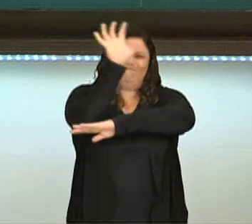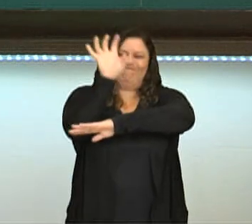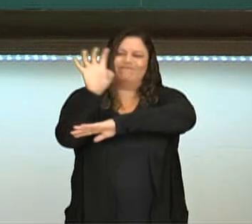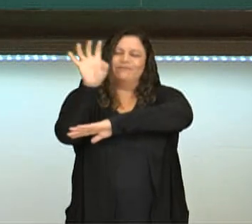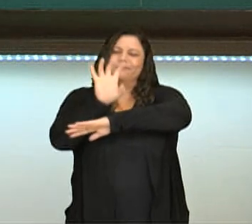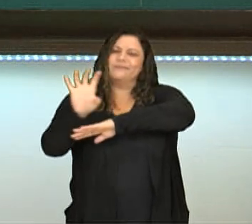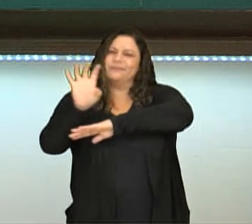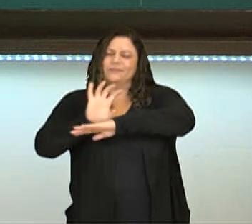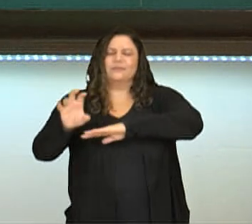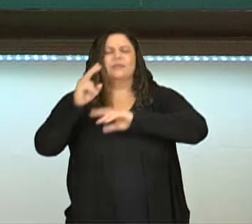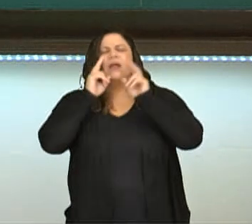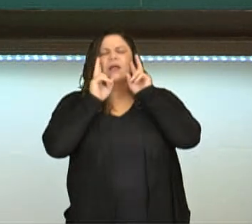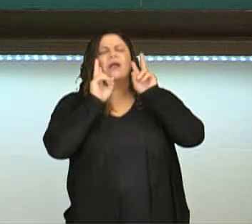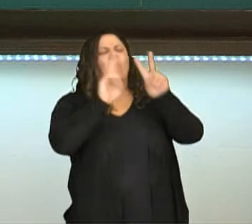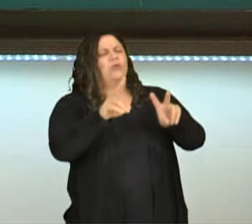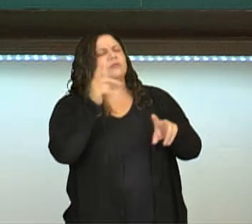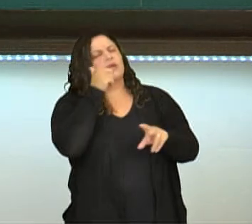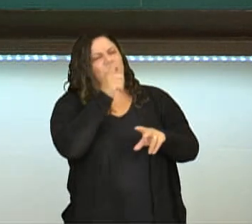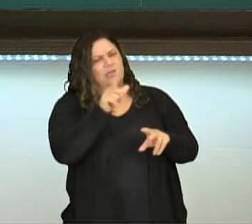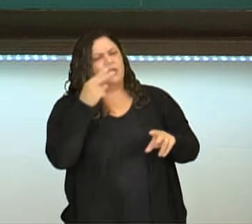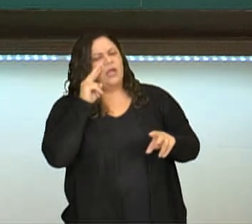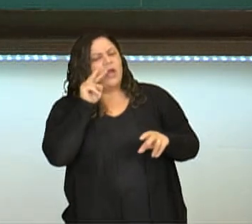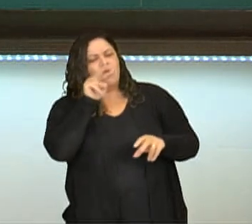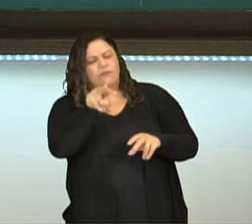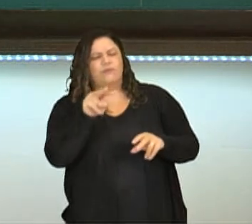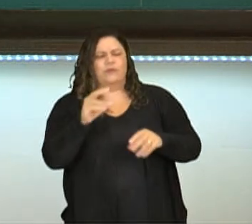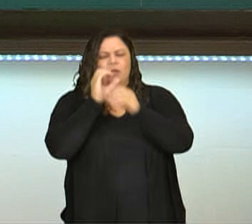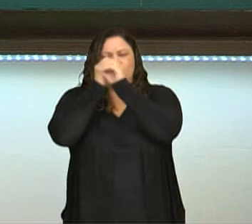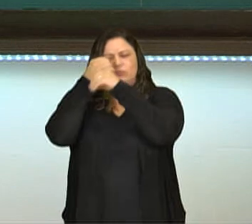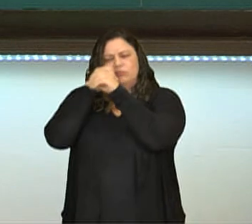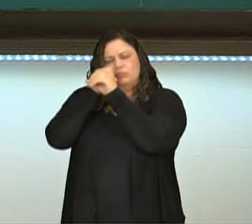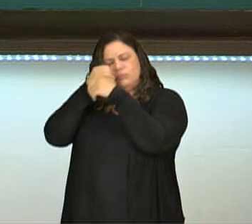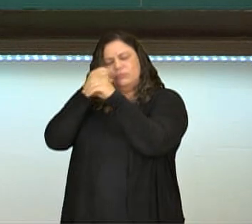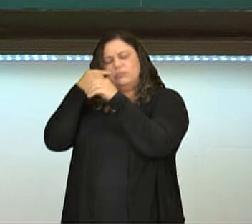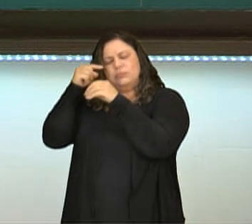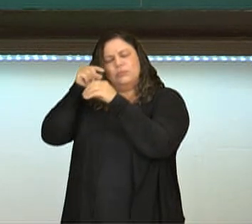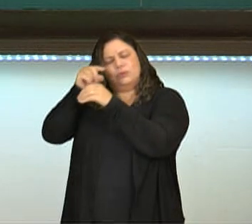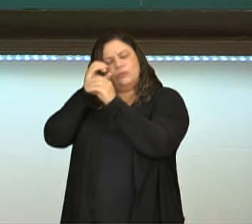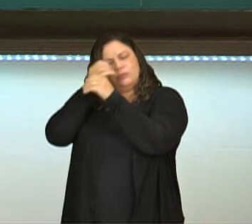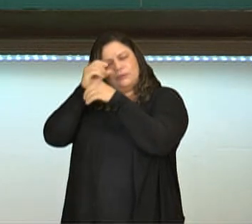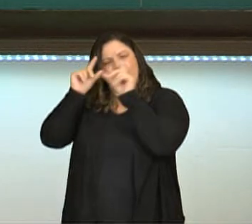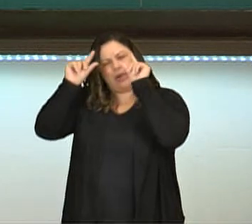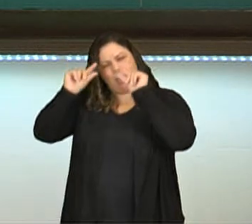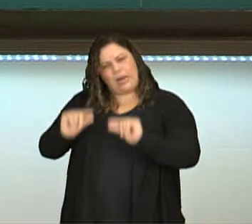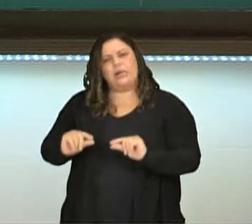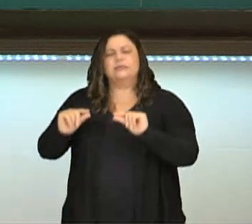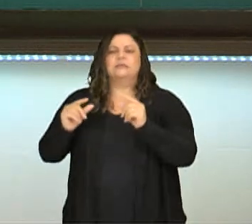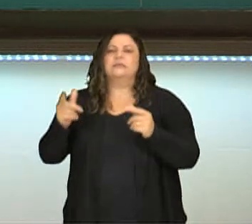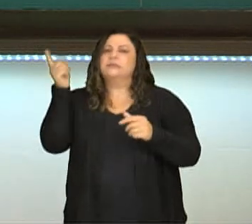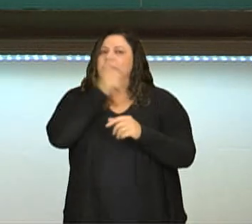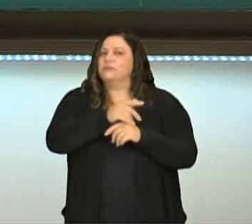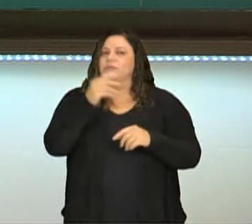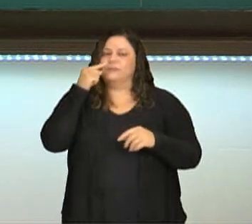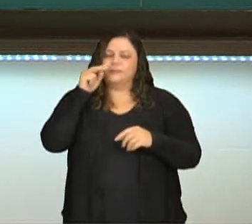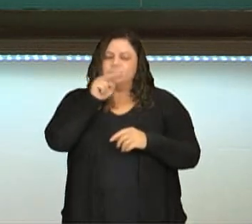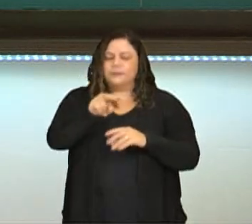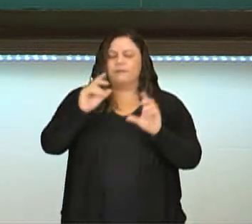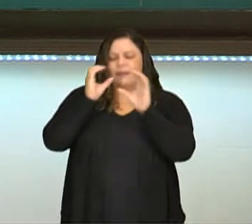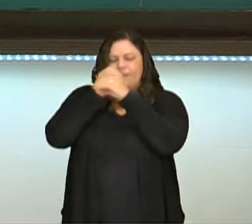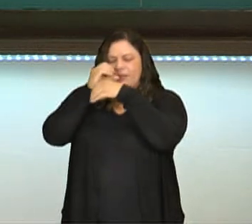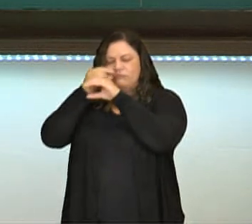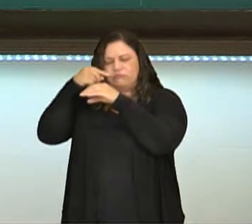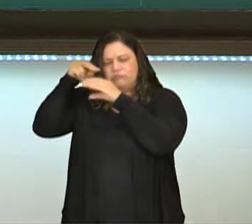a gente fala visíveis ou não, a gente está falando dos invisíveis, que seriam aqueles micro-organismos que a gente não pode enxergar, mas que eles estão presentes